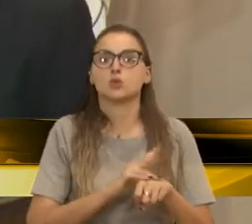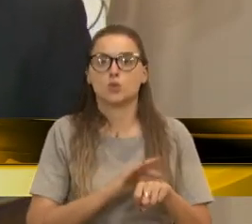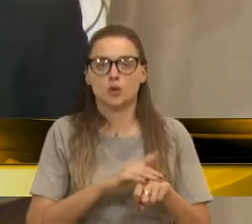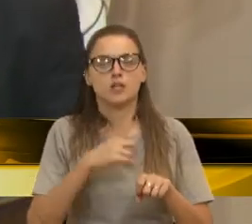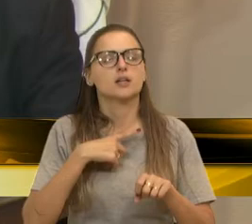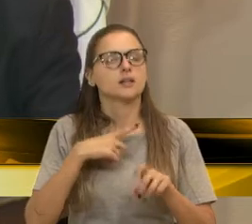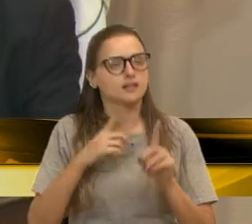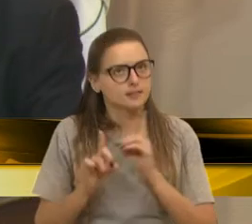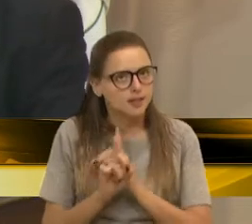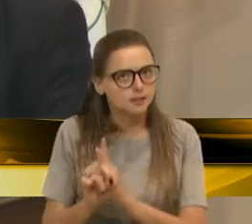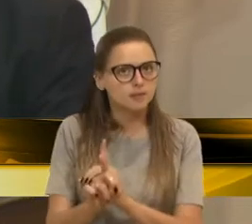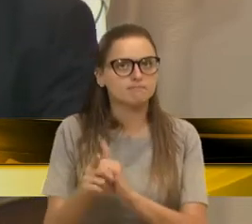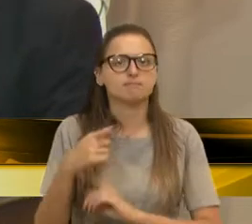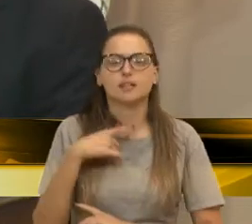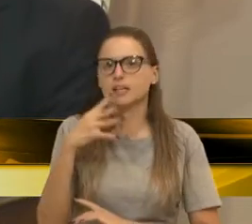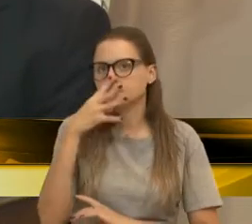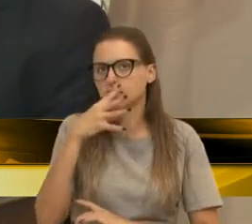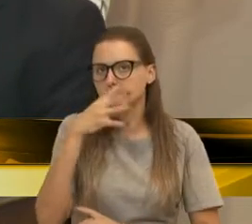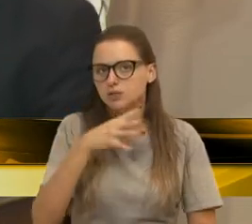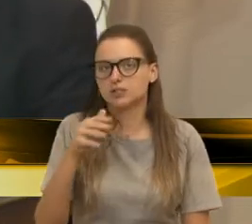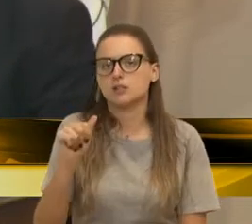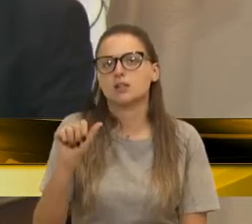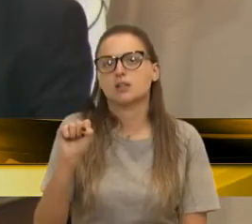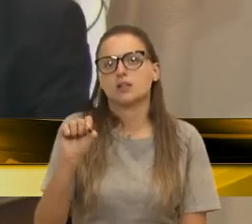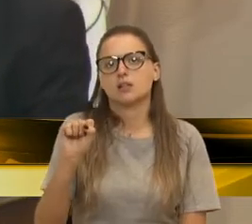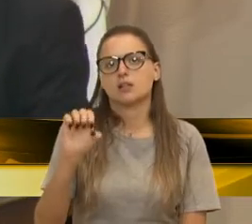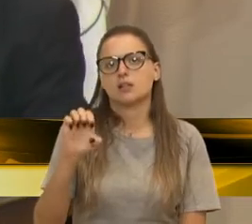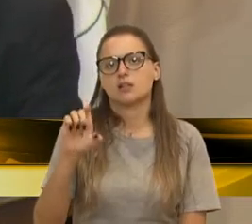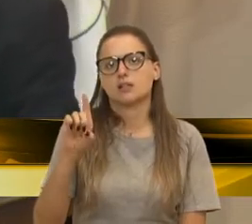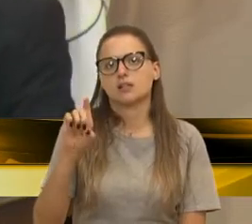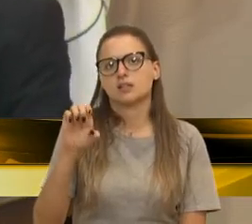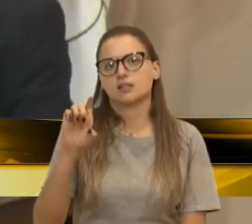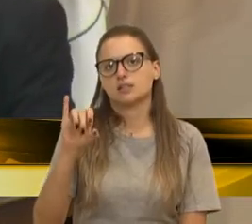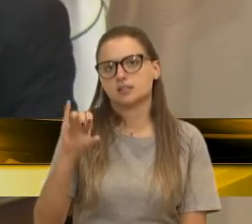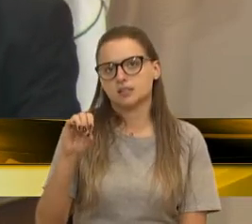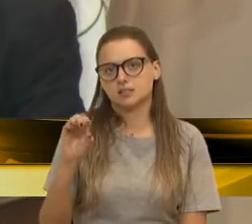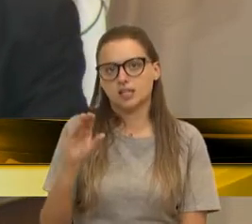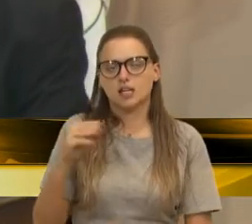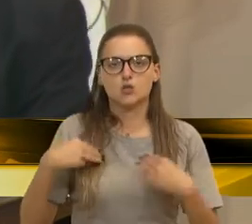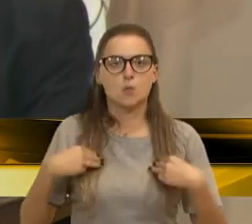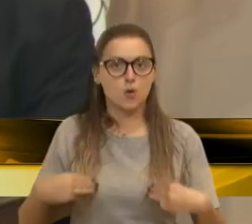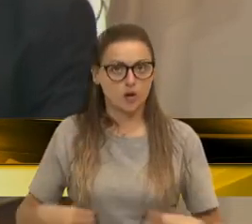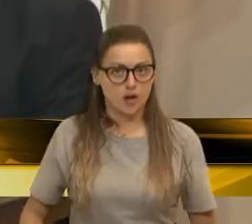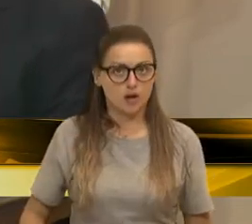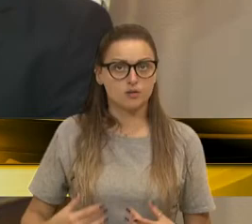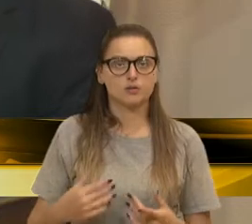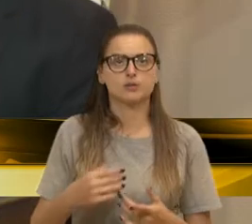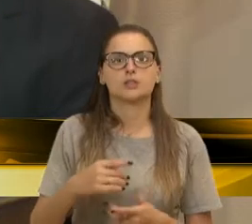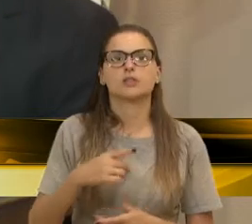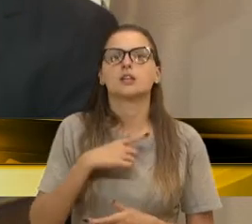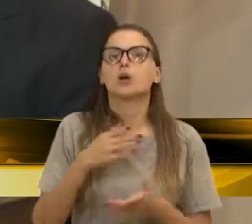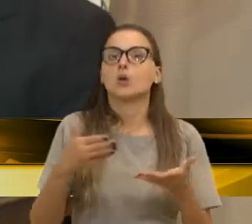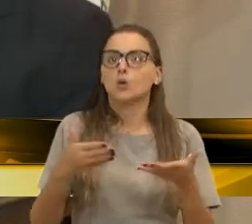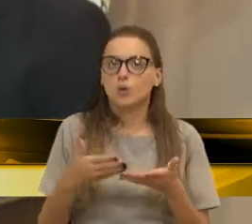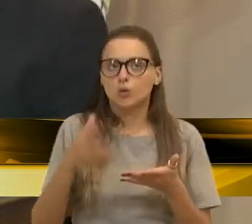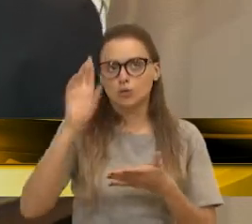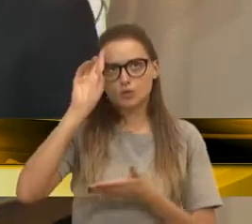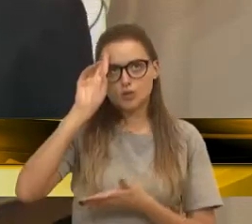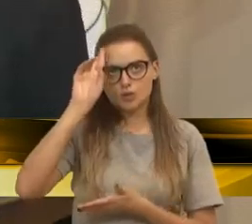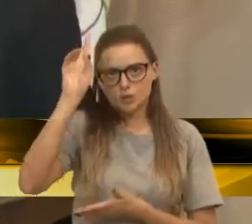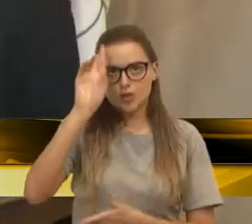perseguição, há assédio moral, o servidor não pode dar entrevista porque é perseguido. A atual